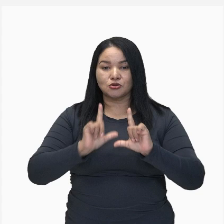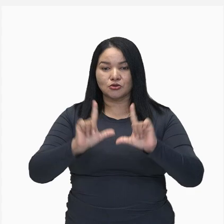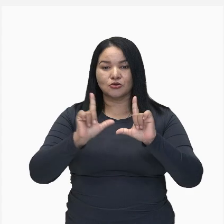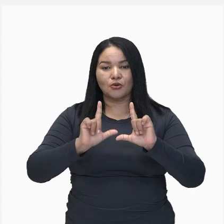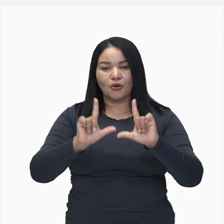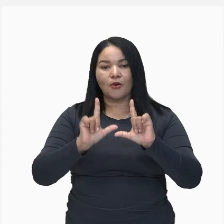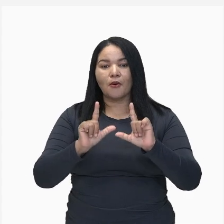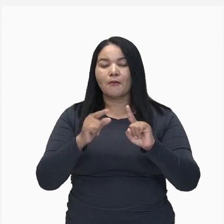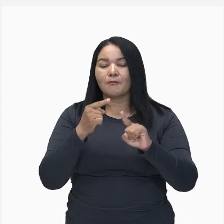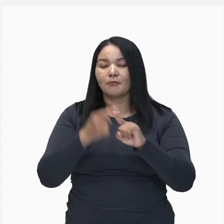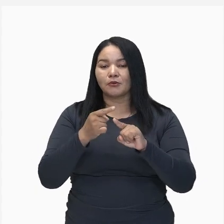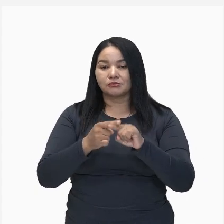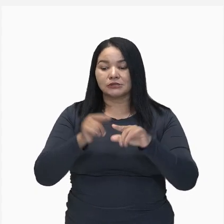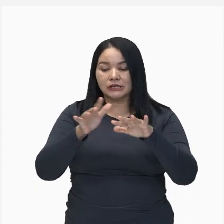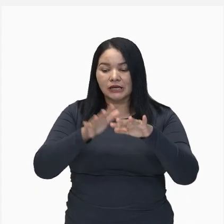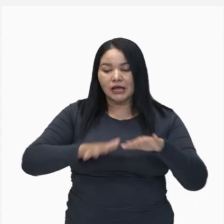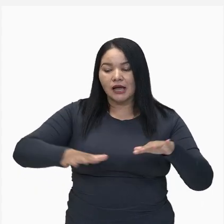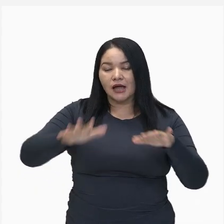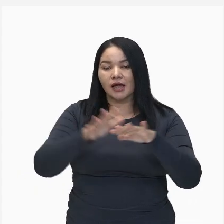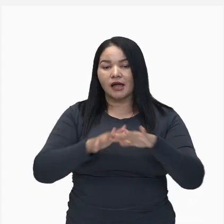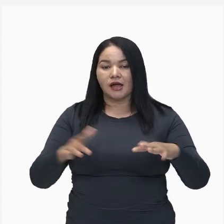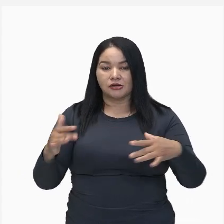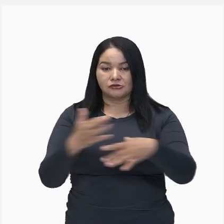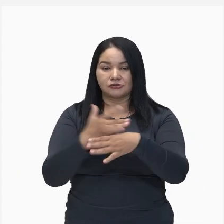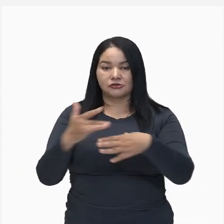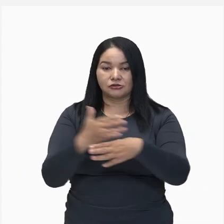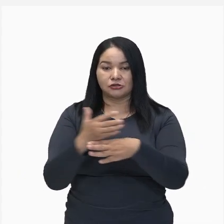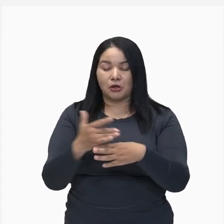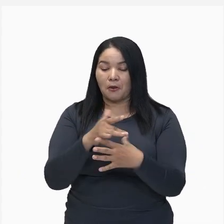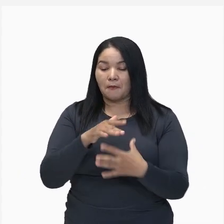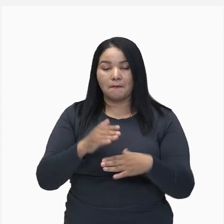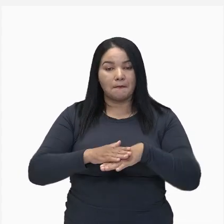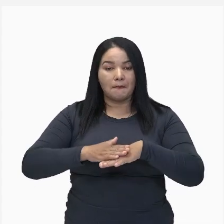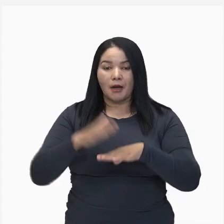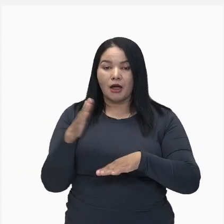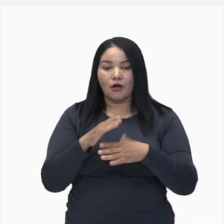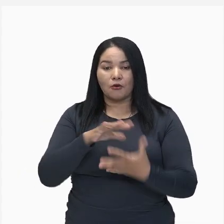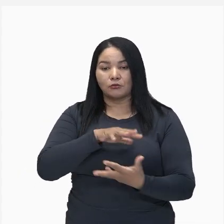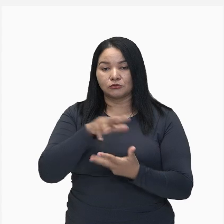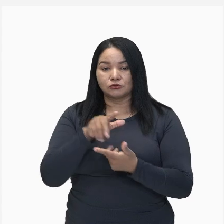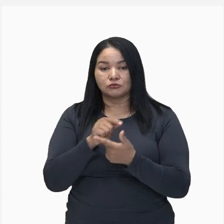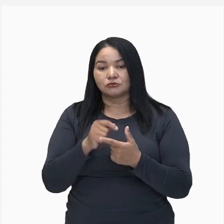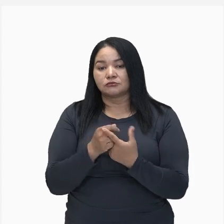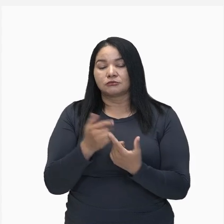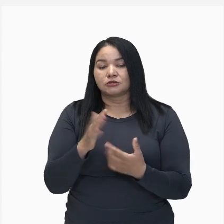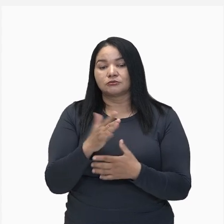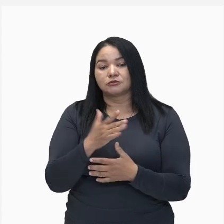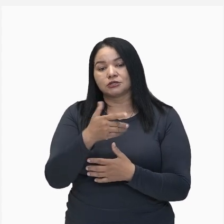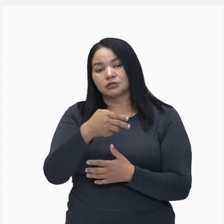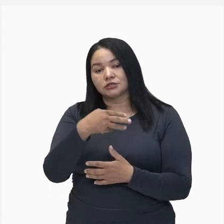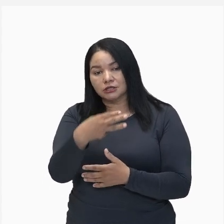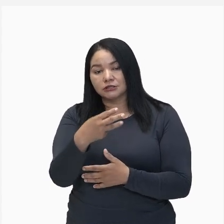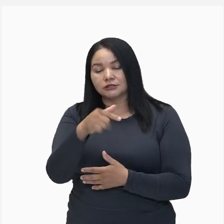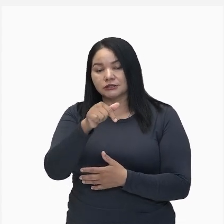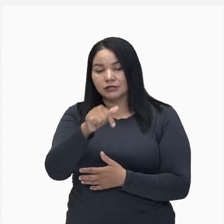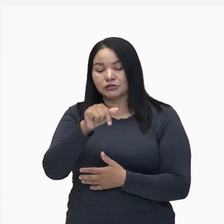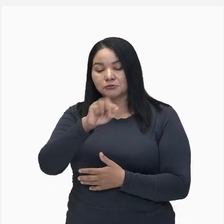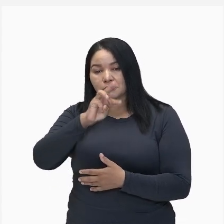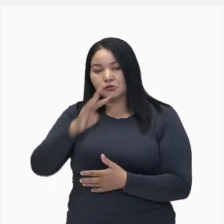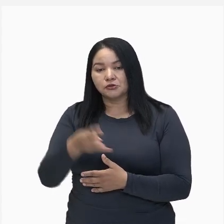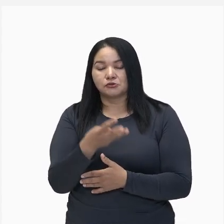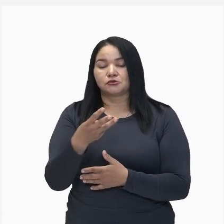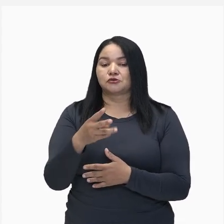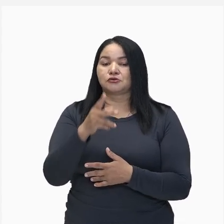maior área metropolitana do mundo, com cerca de 37 milhões de pessoas somente na